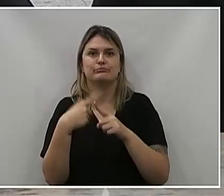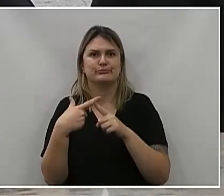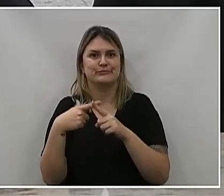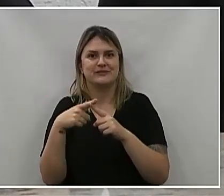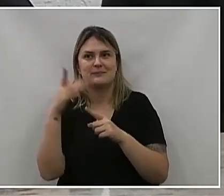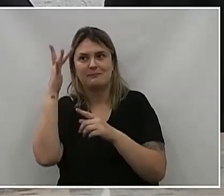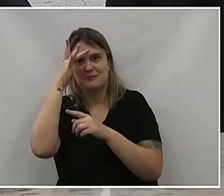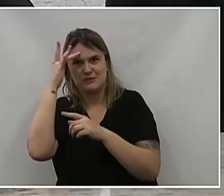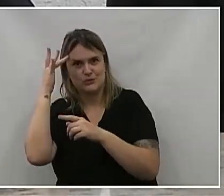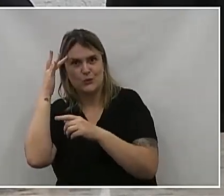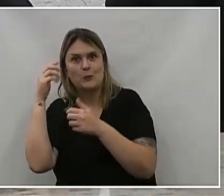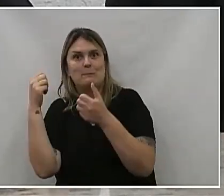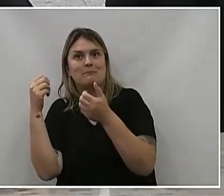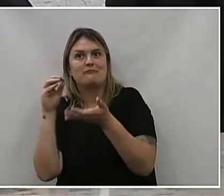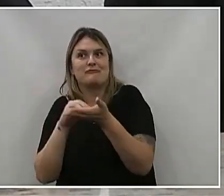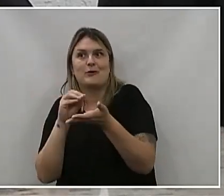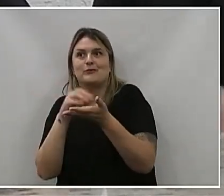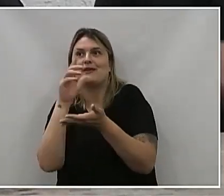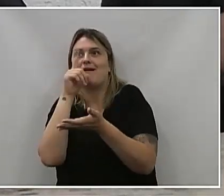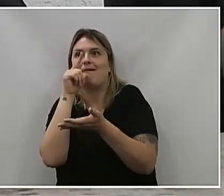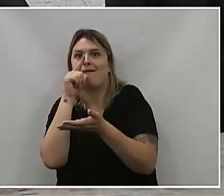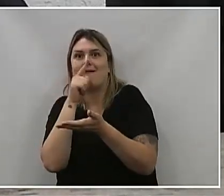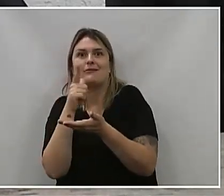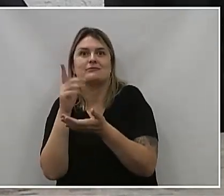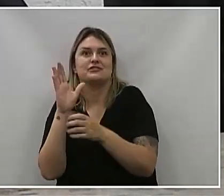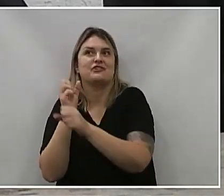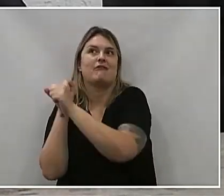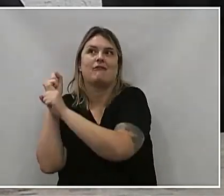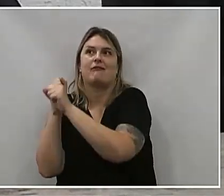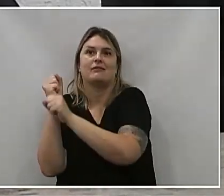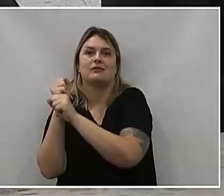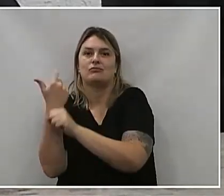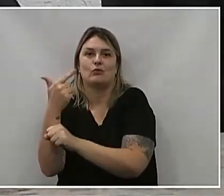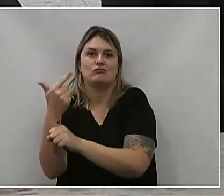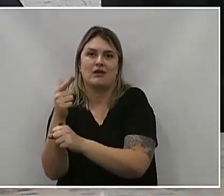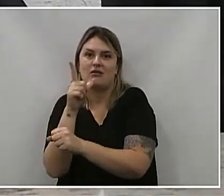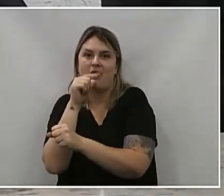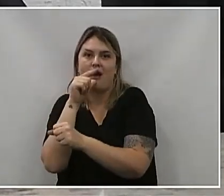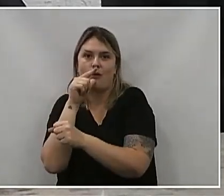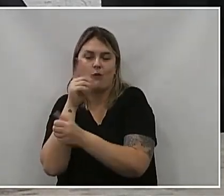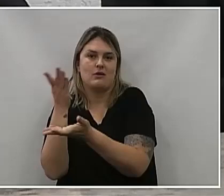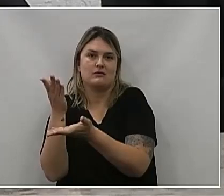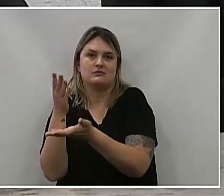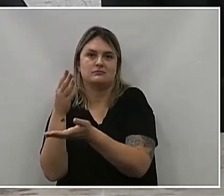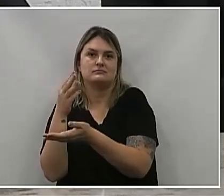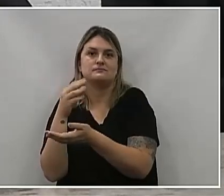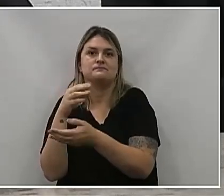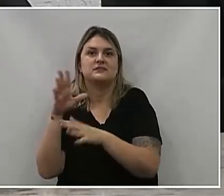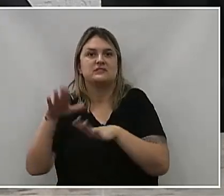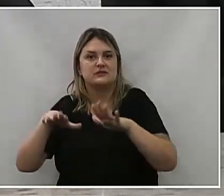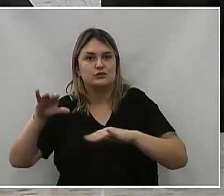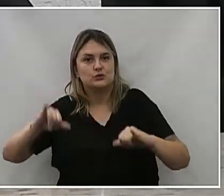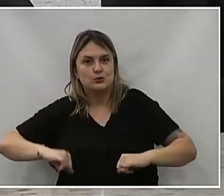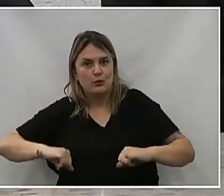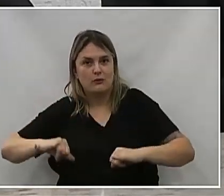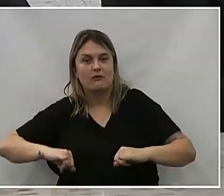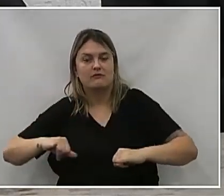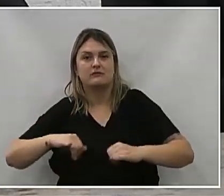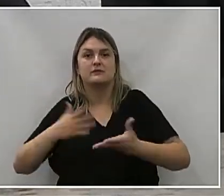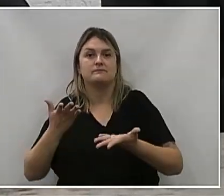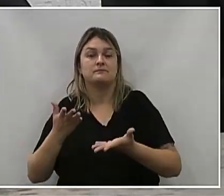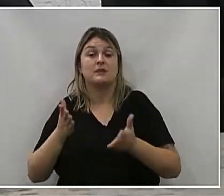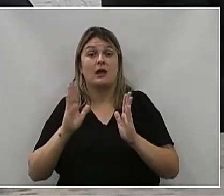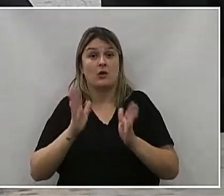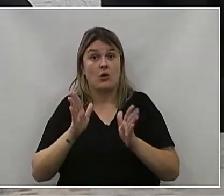essas pessoas que precisam estar anos sem essa água, muitas das vezes sofrendo,